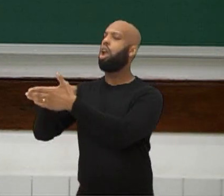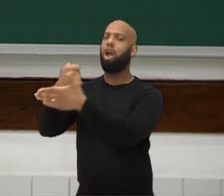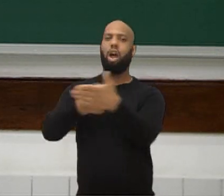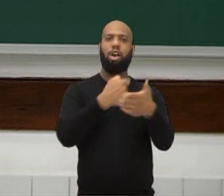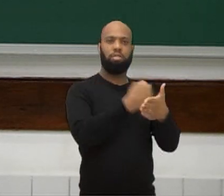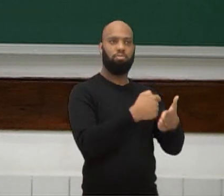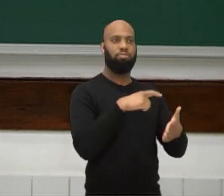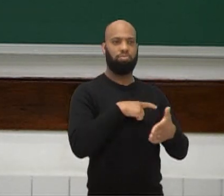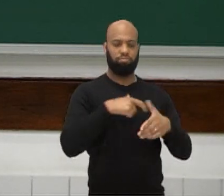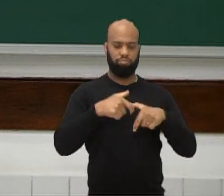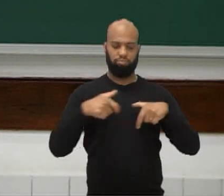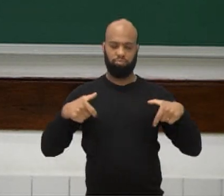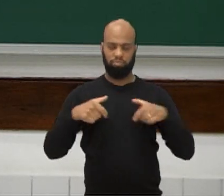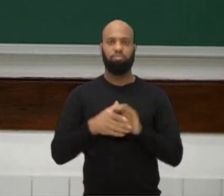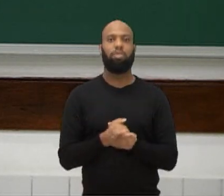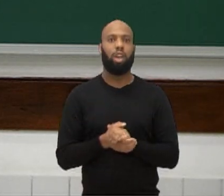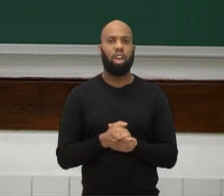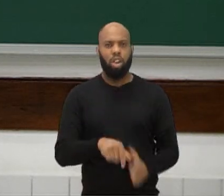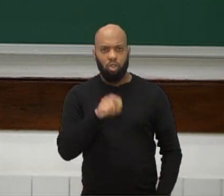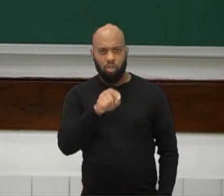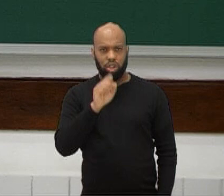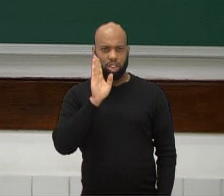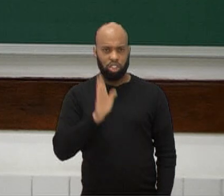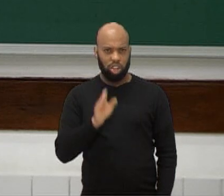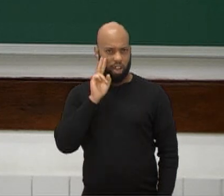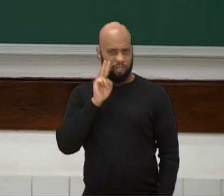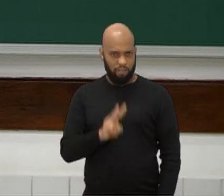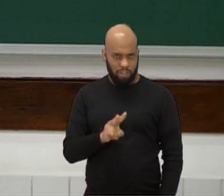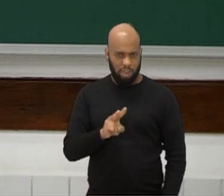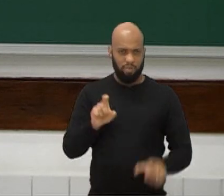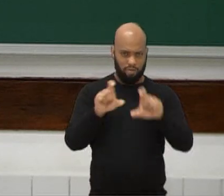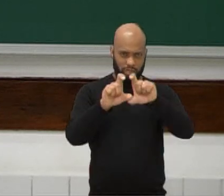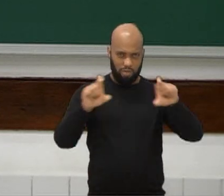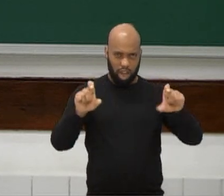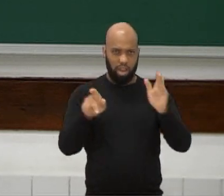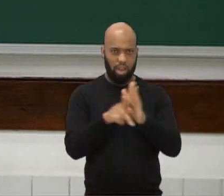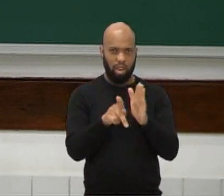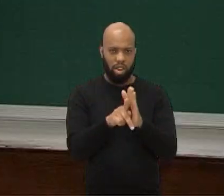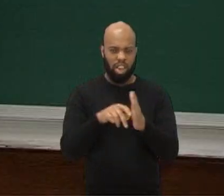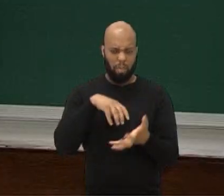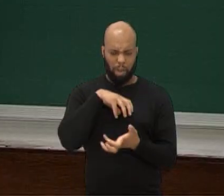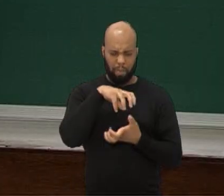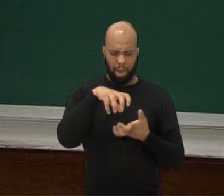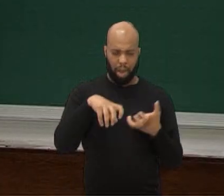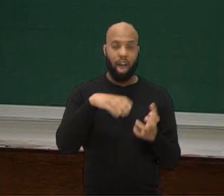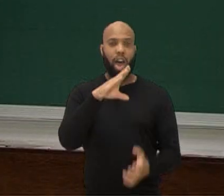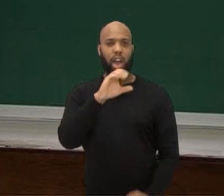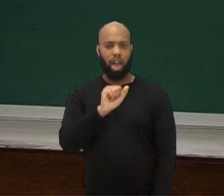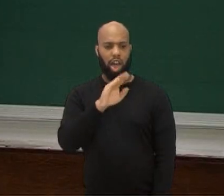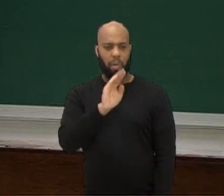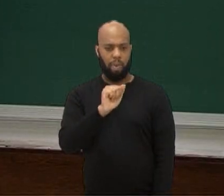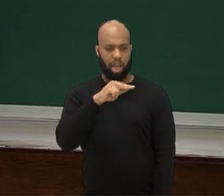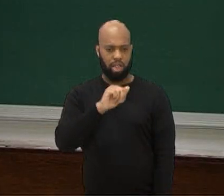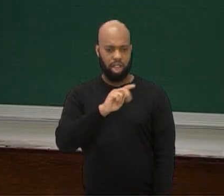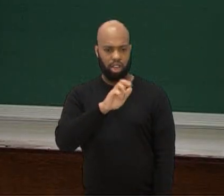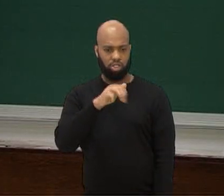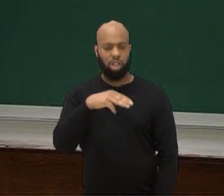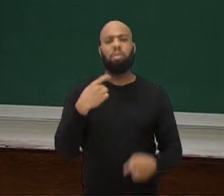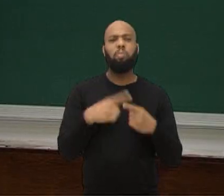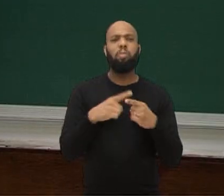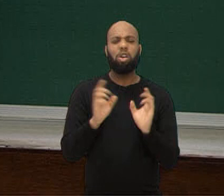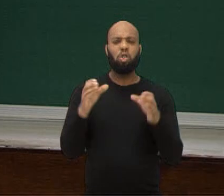sua camisa. Você já ouviu falar dessa revolta da cabanagem? Por que esse time do Pará